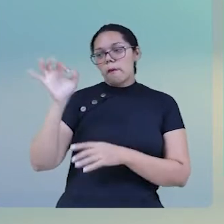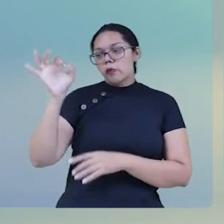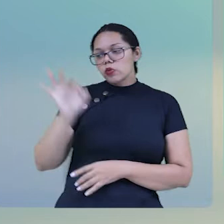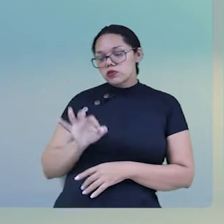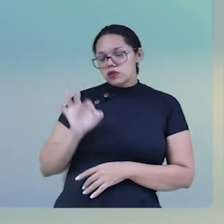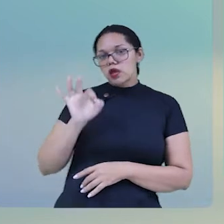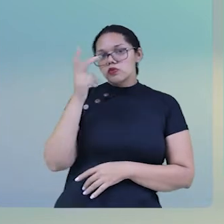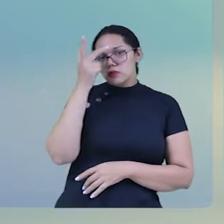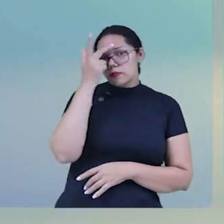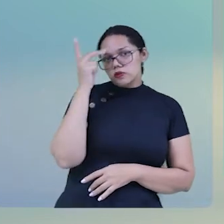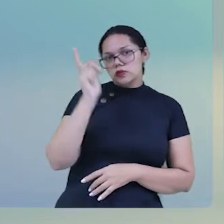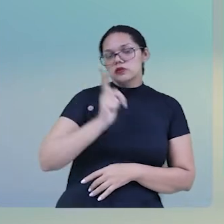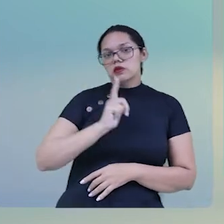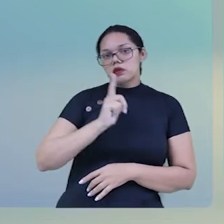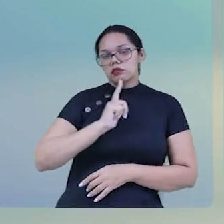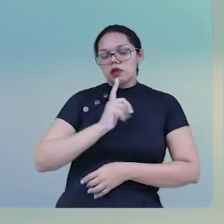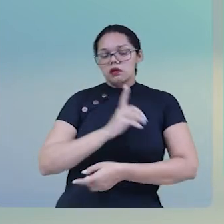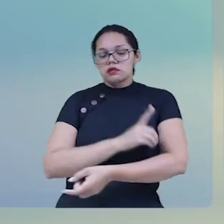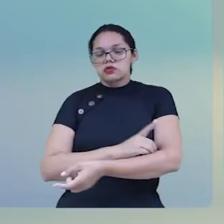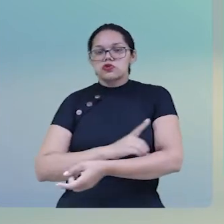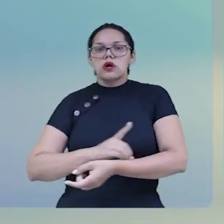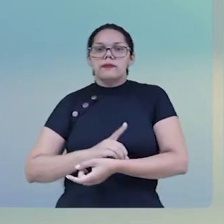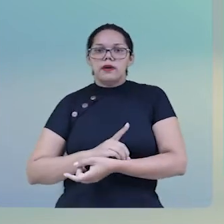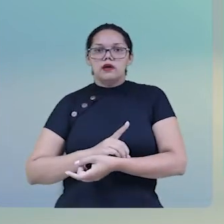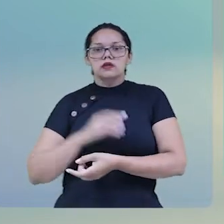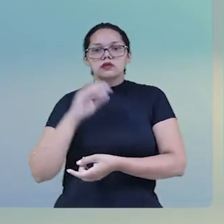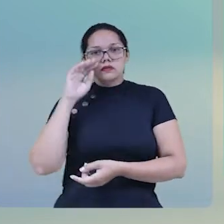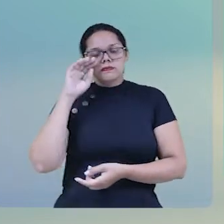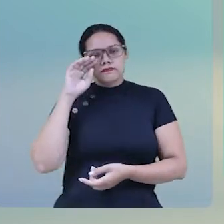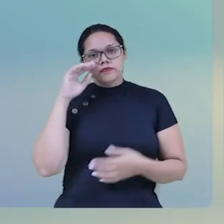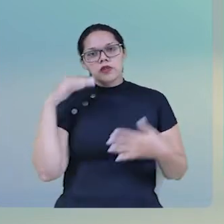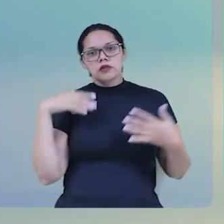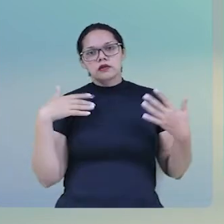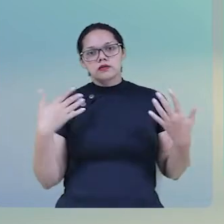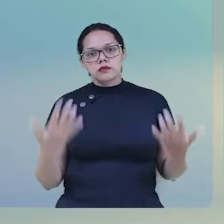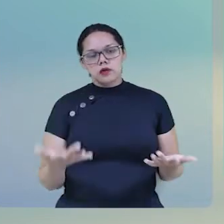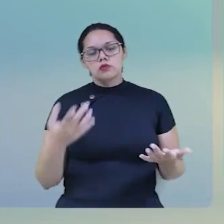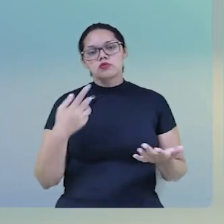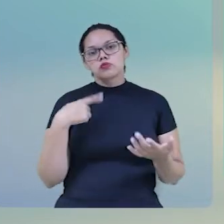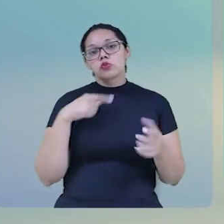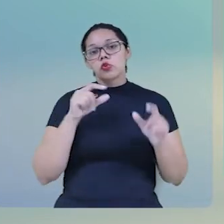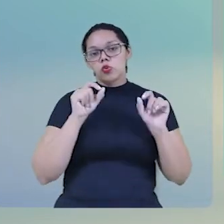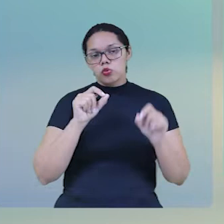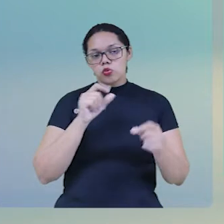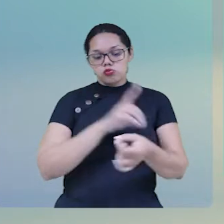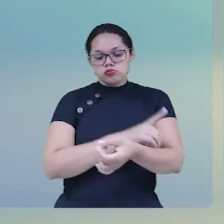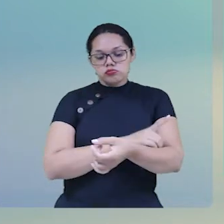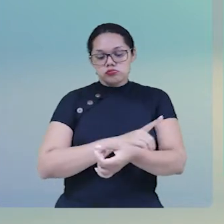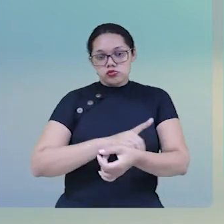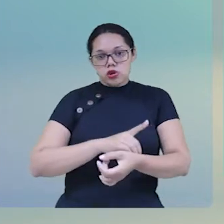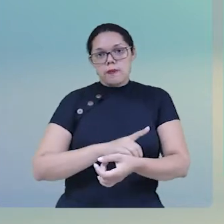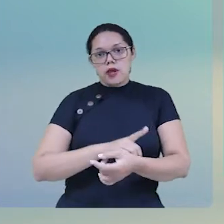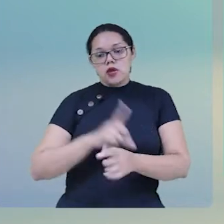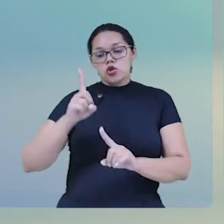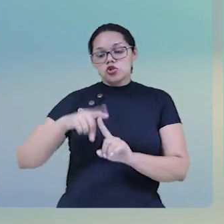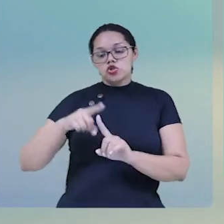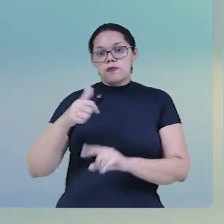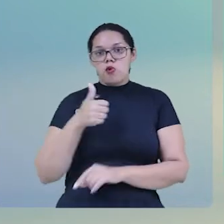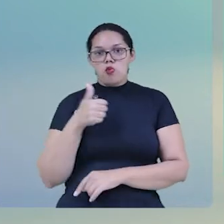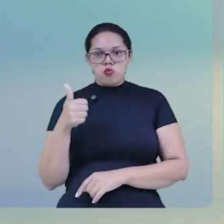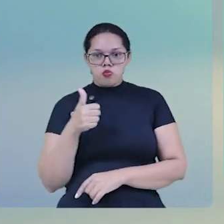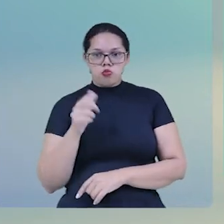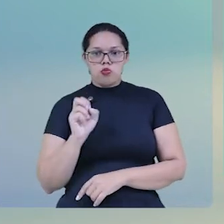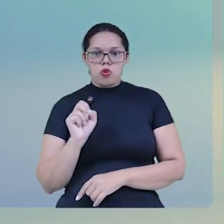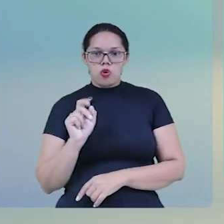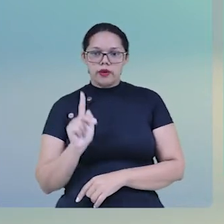diabetes. Então, aproximadamente 5 a 10% dos casos de diabetes, os diabéticos são considerados diabéticos tipo